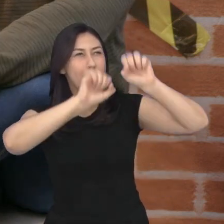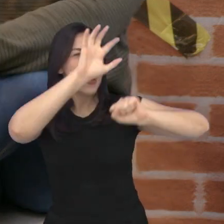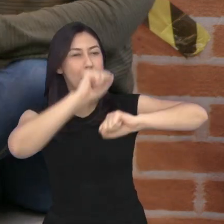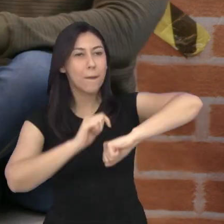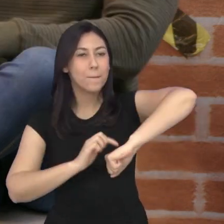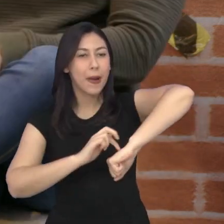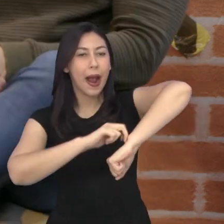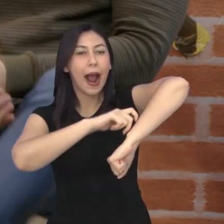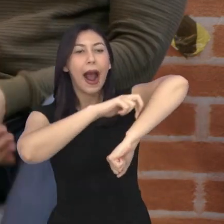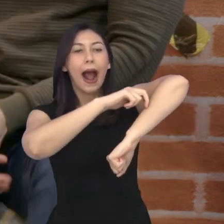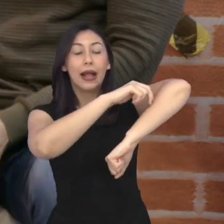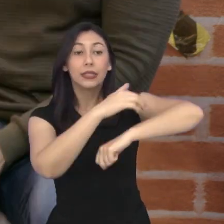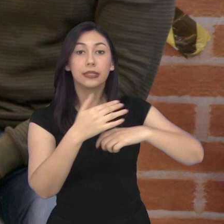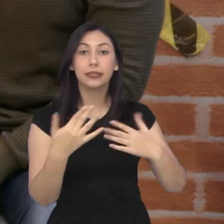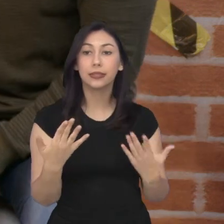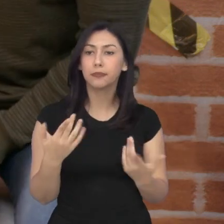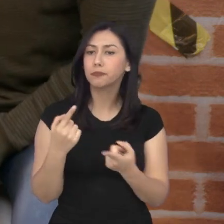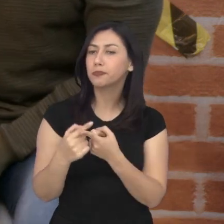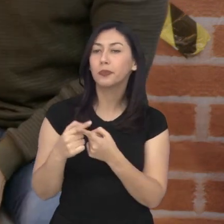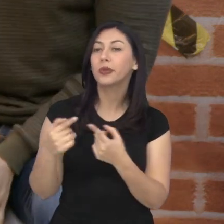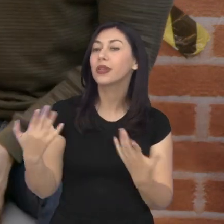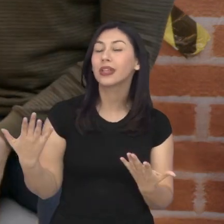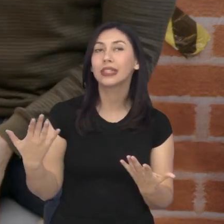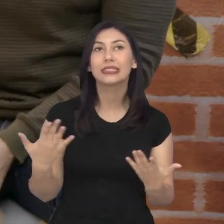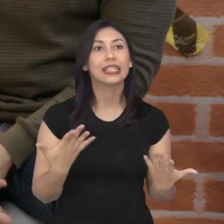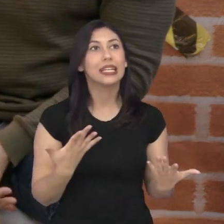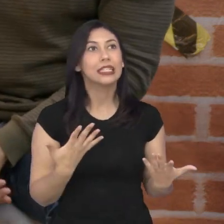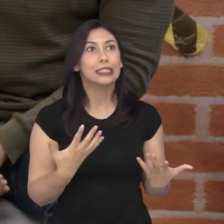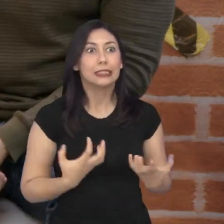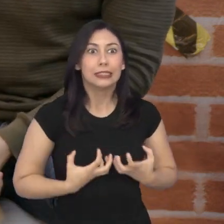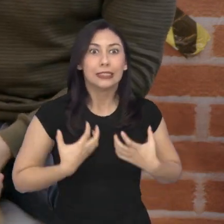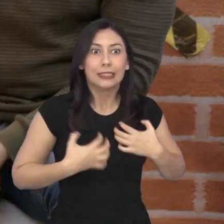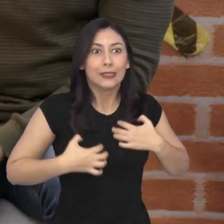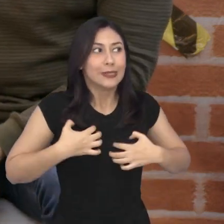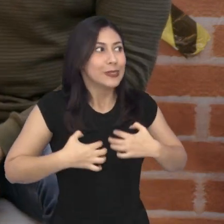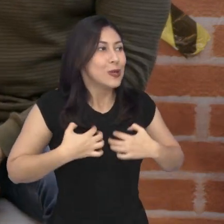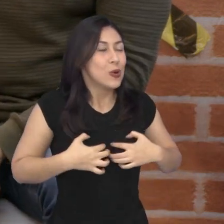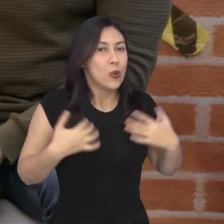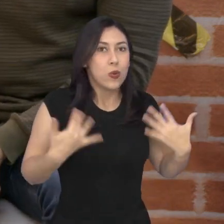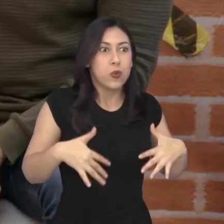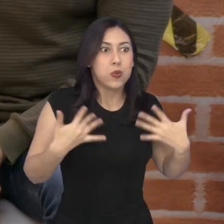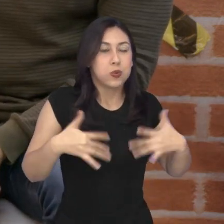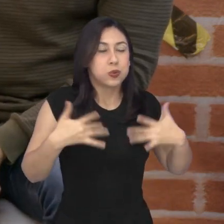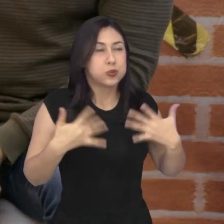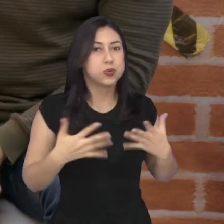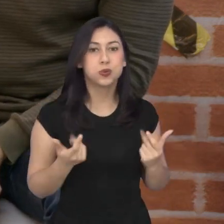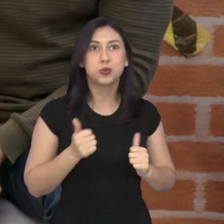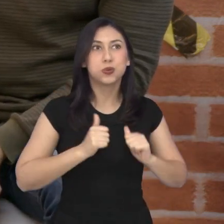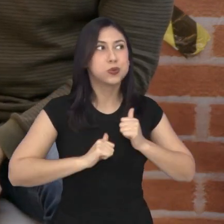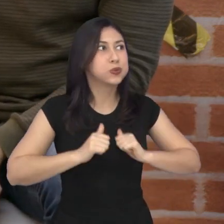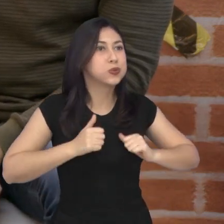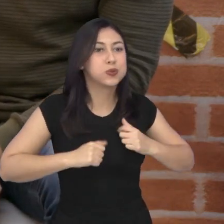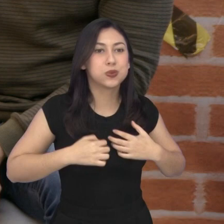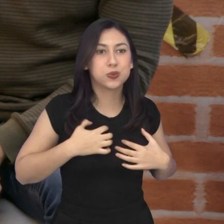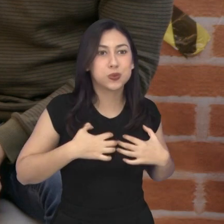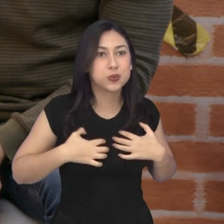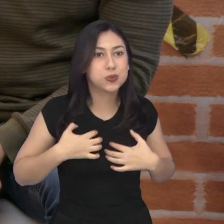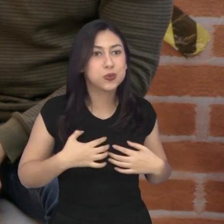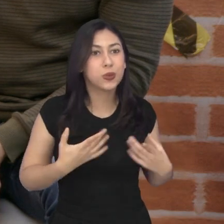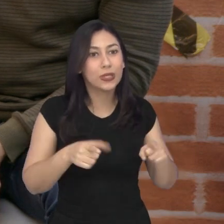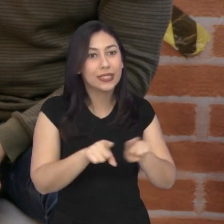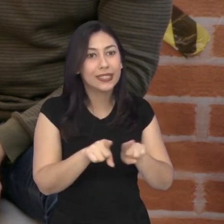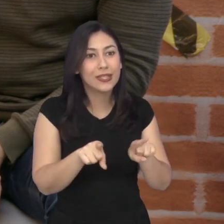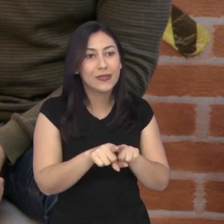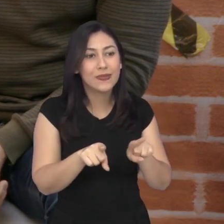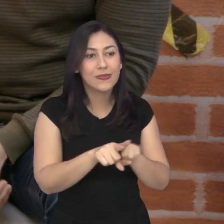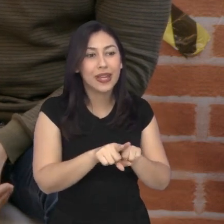por que a escalada tem um motivo especial? Eu acho que é adrenalina, sabia? Aquela sensação da adrenalina em si e também de